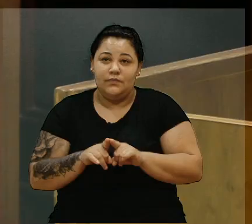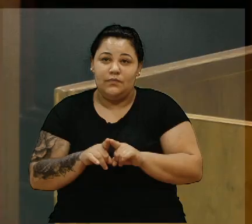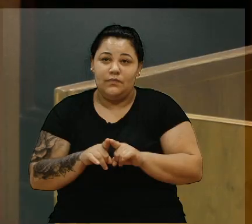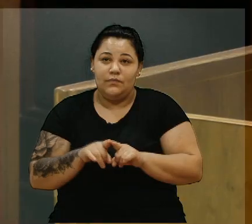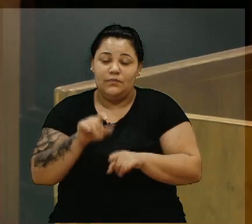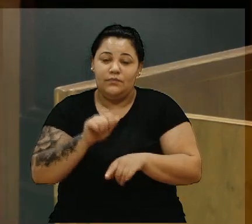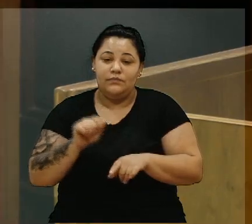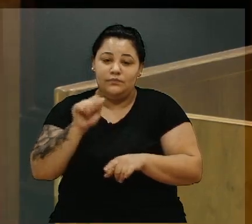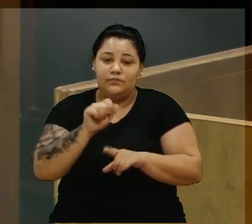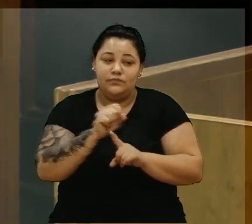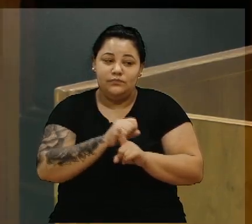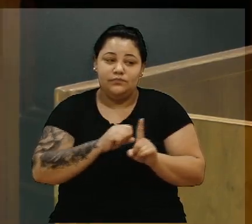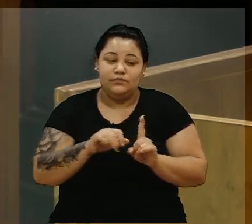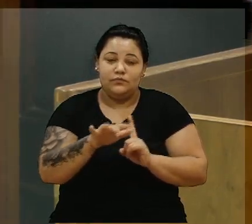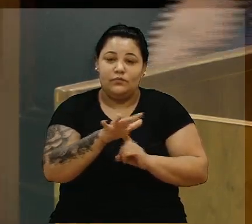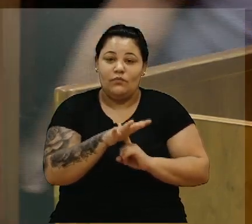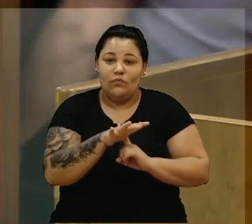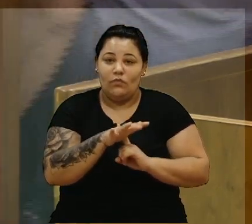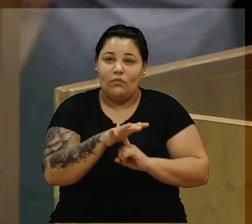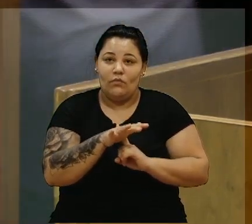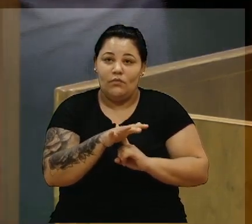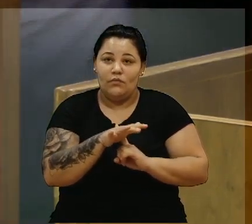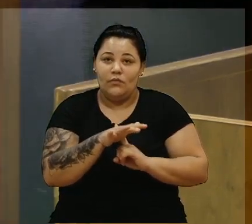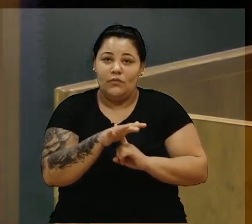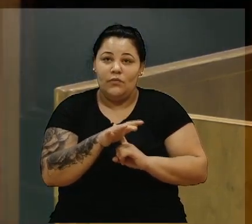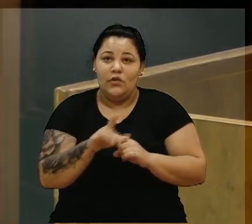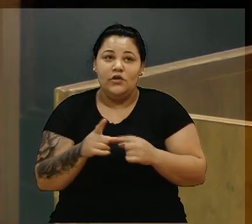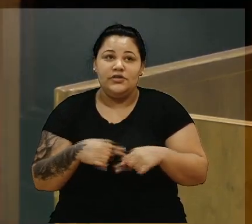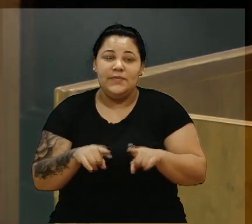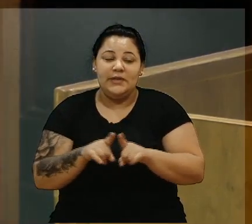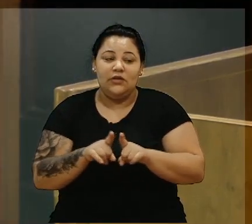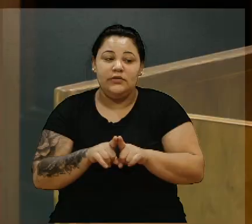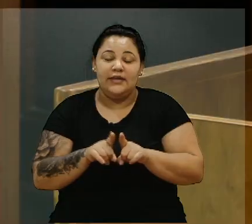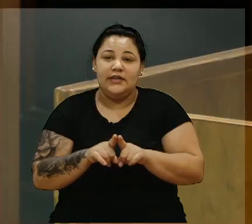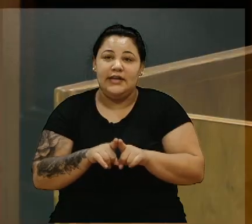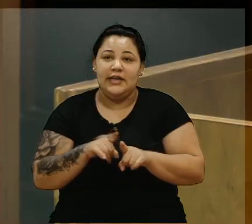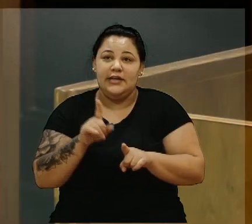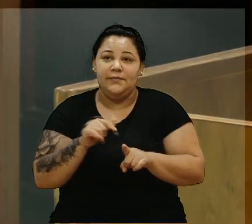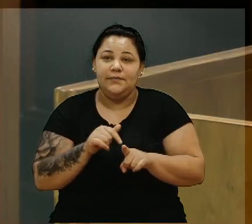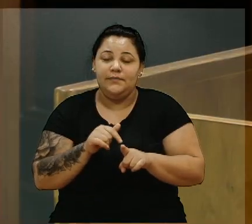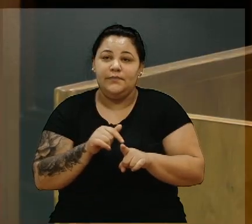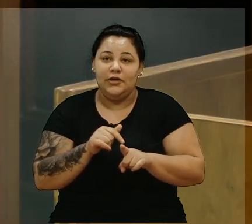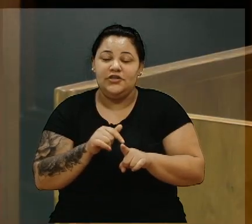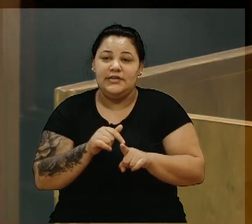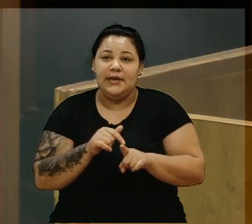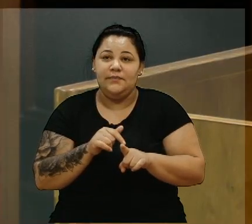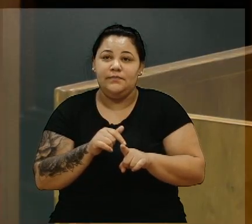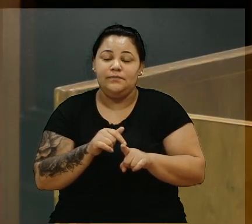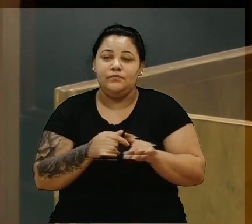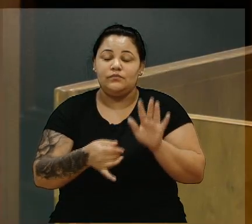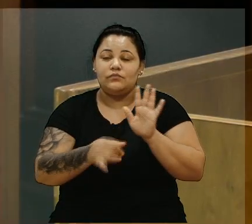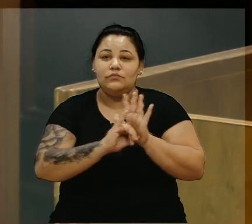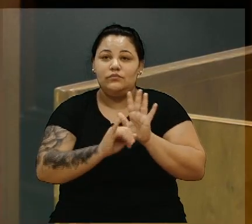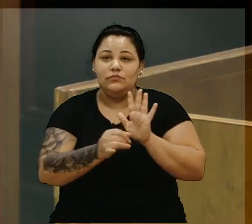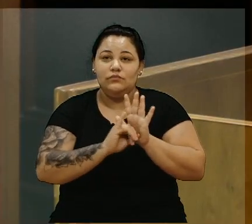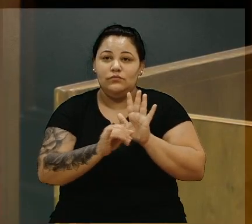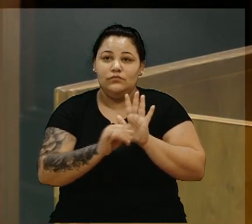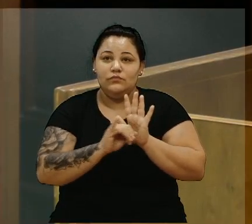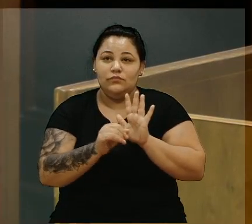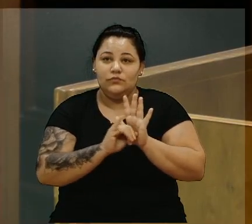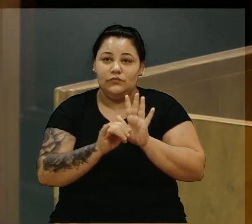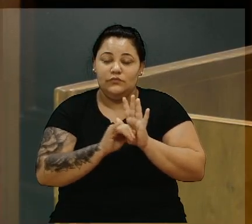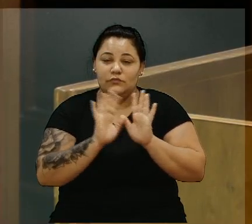assistência social. No aspecto da assistência social, também é importante destacar que os editais que são